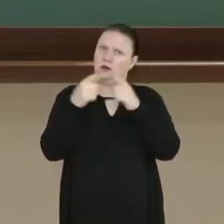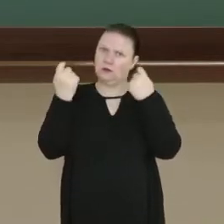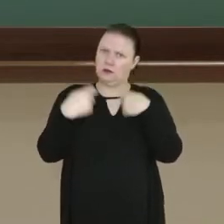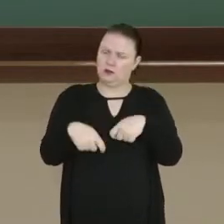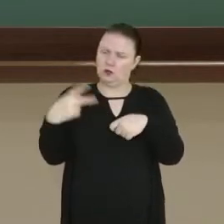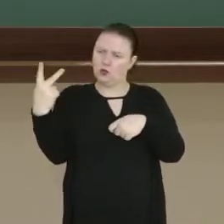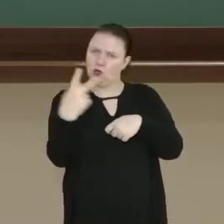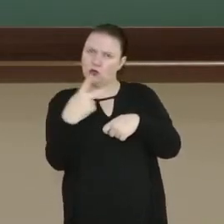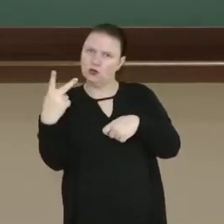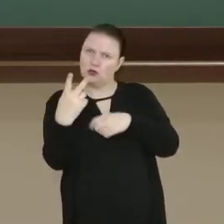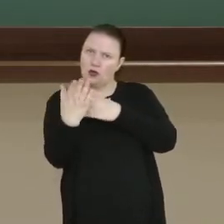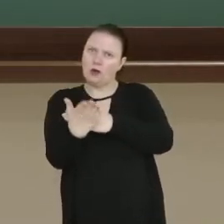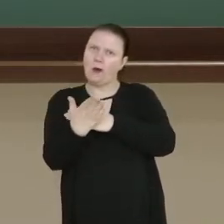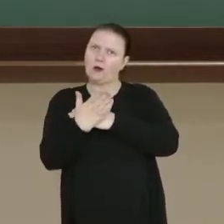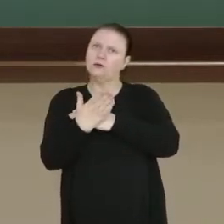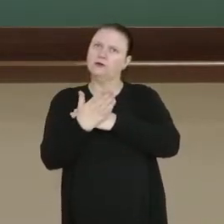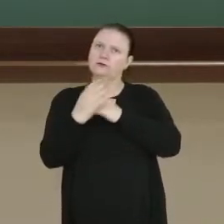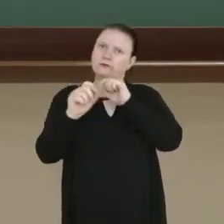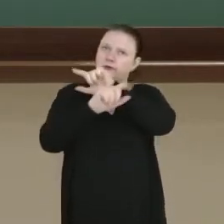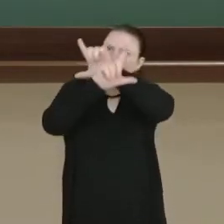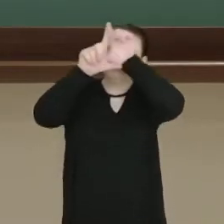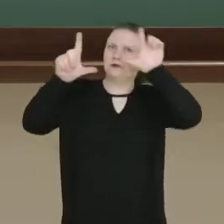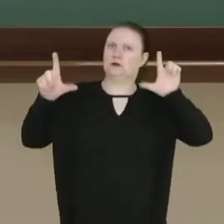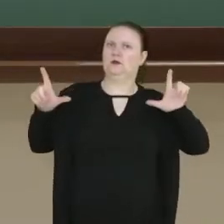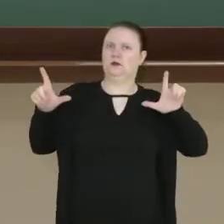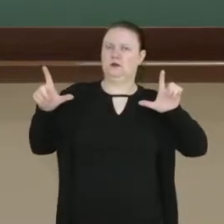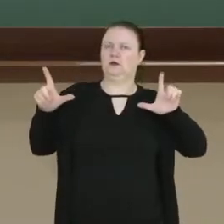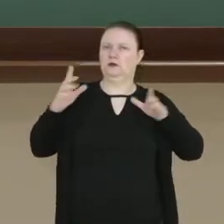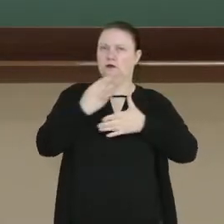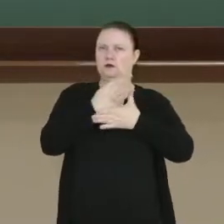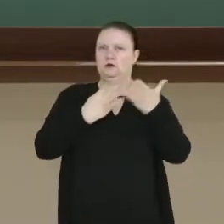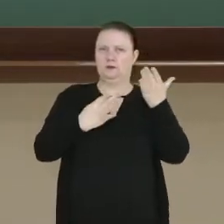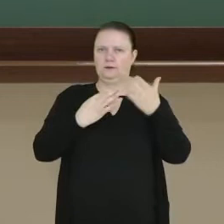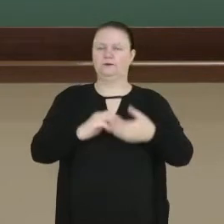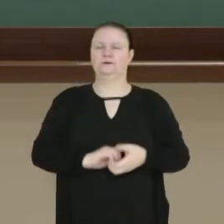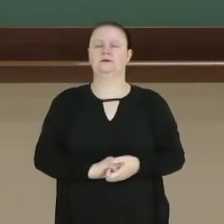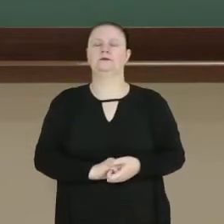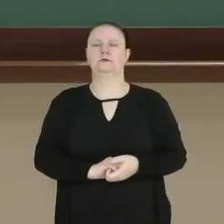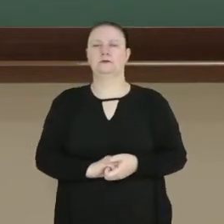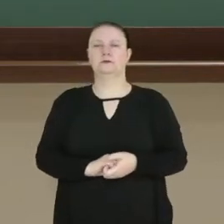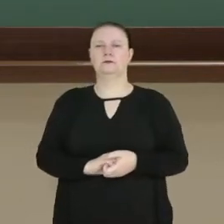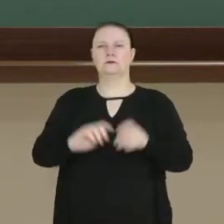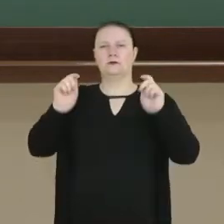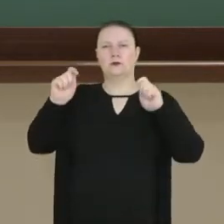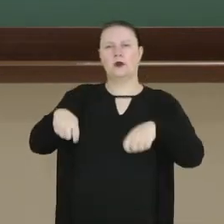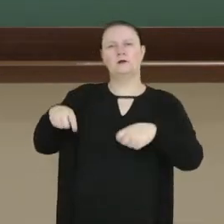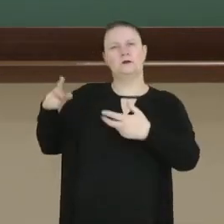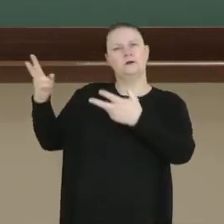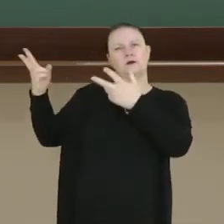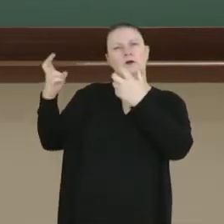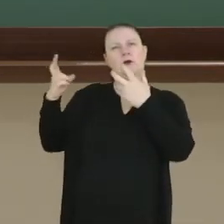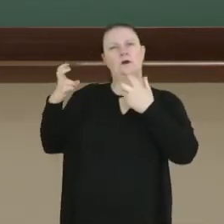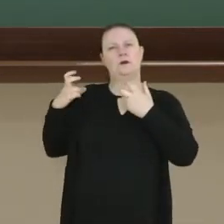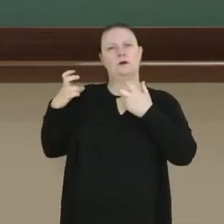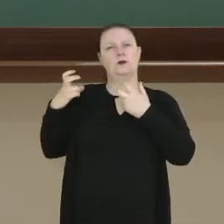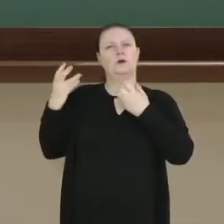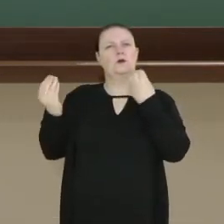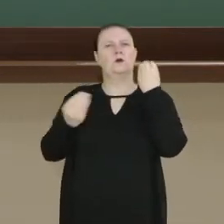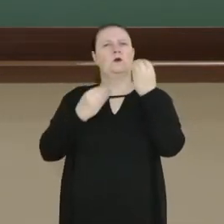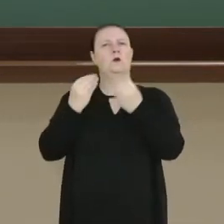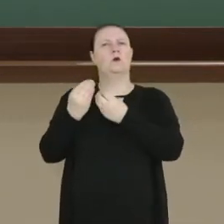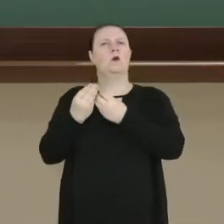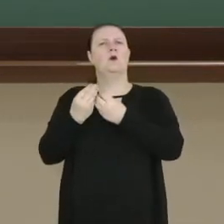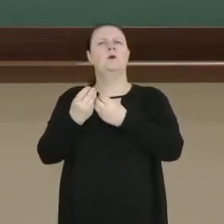imagens, para compreender a totalidade da tirinha. Vamos ver então o que nós podemos entender aqui como um elemento que